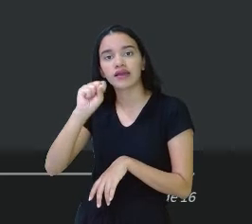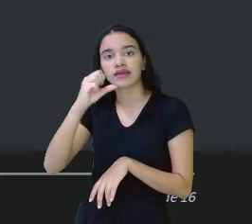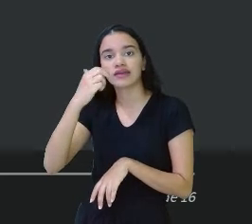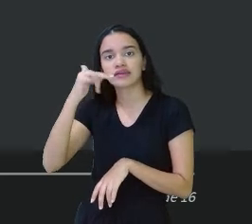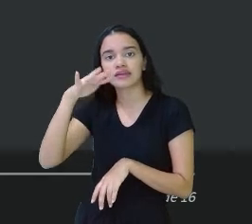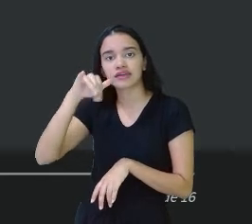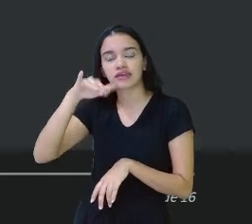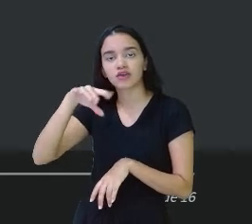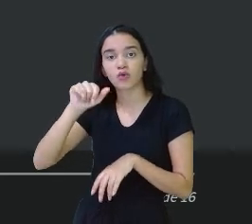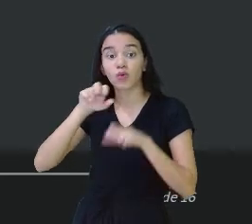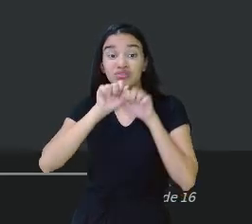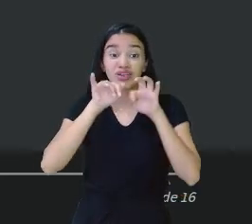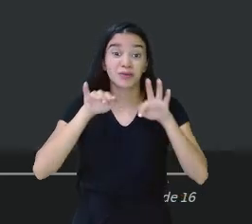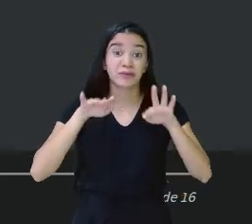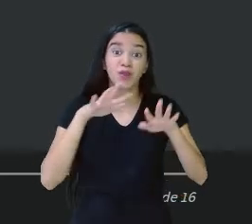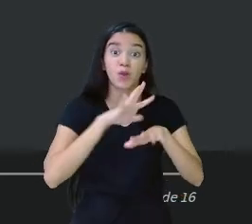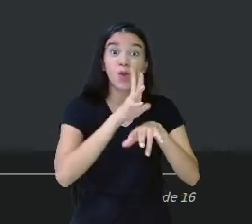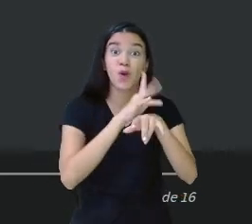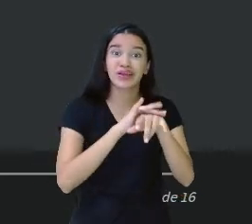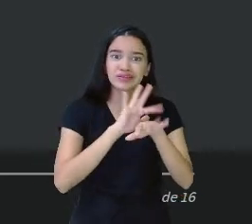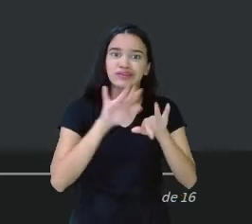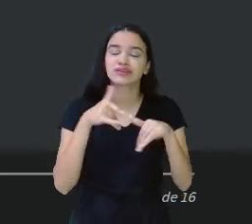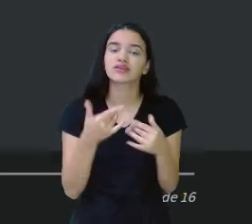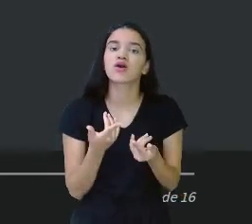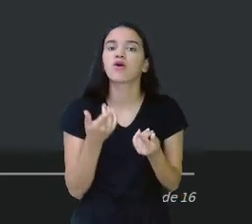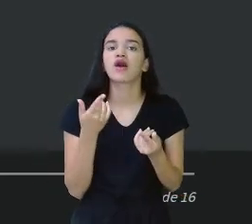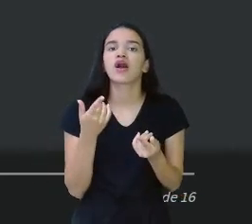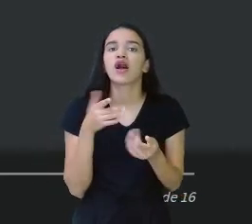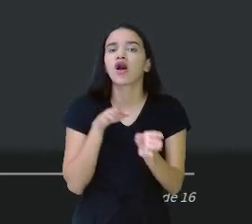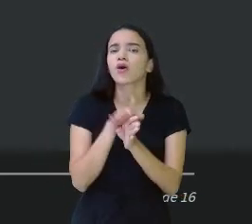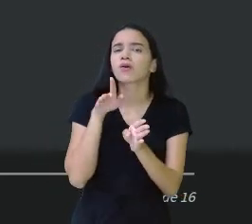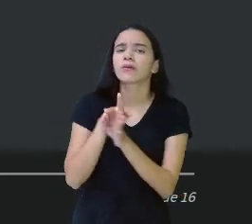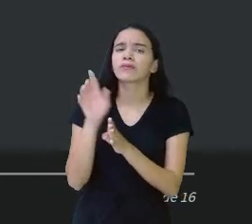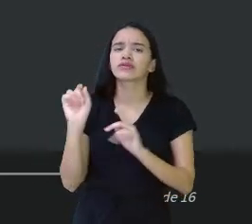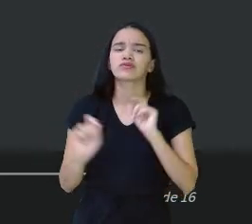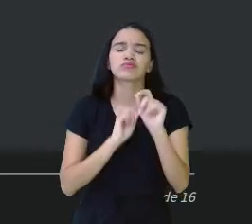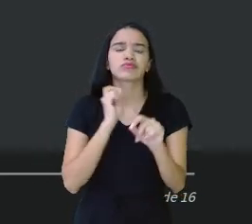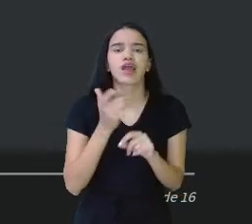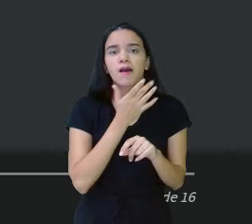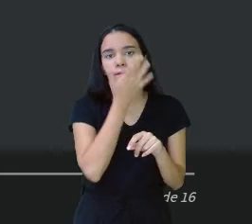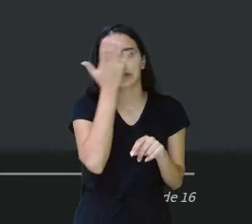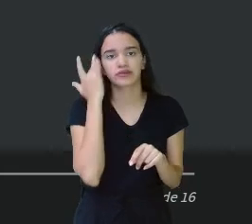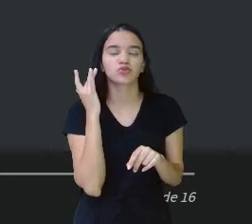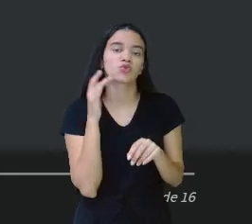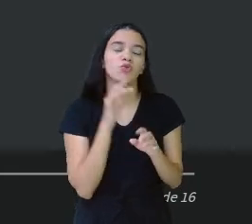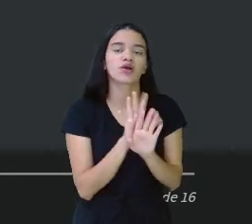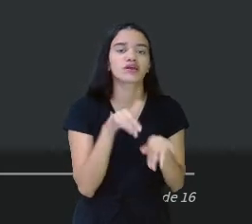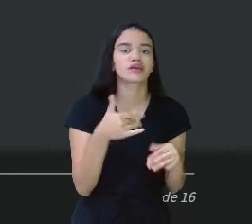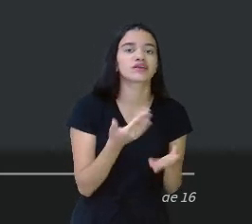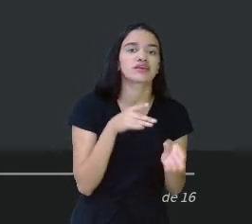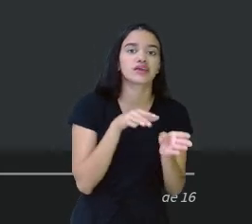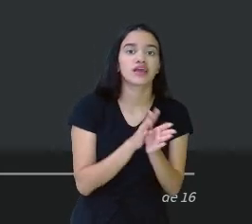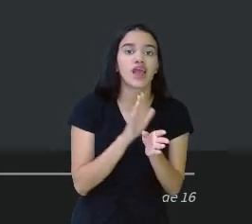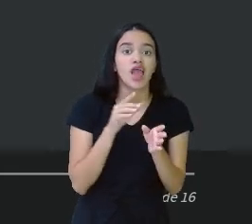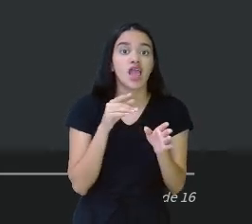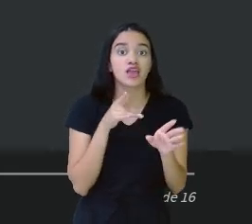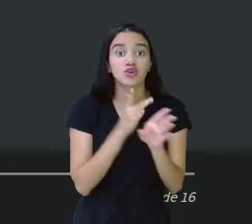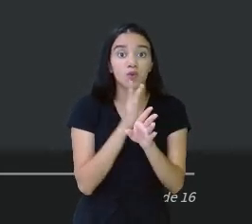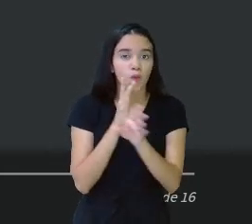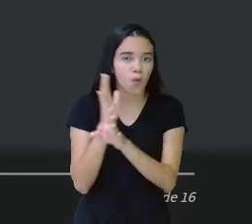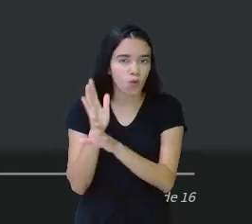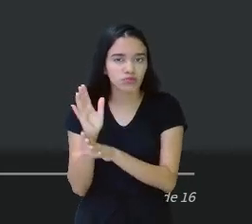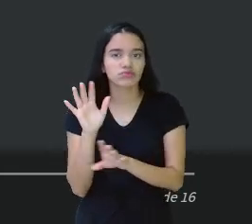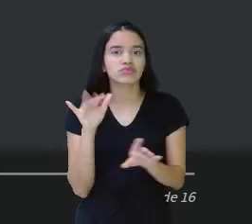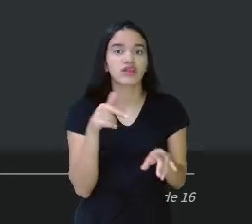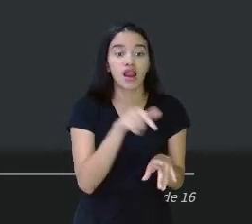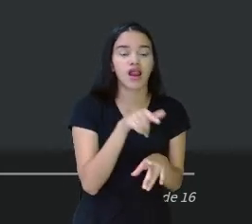também não têm o mesmo sabor. Então, a recomendação para quem encontrar qualquer tipo de molusco é não tocar. Se você encontrar